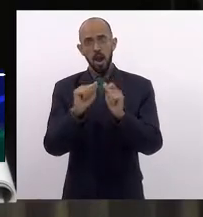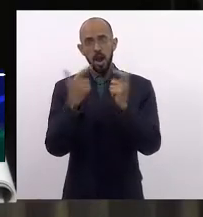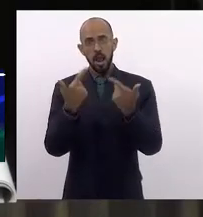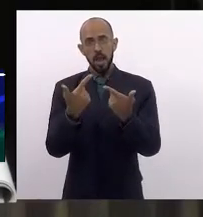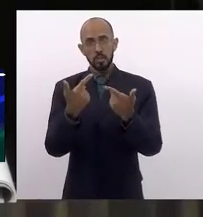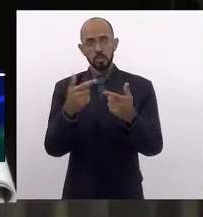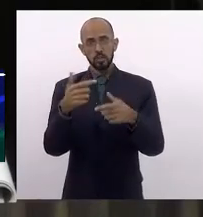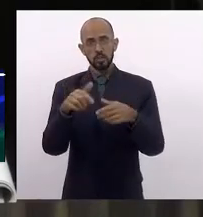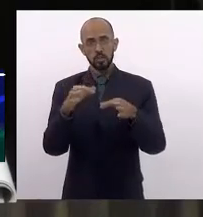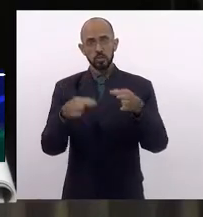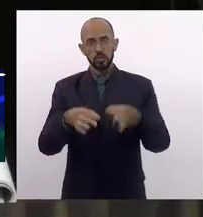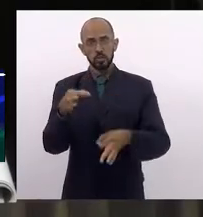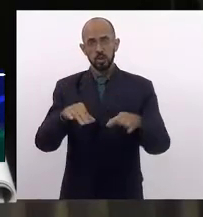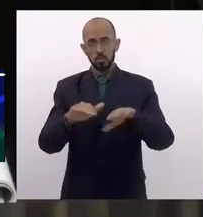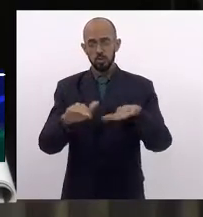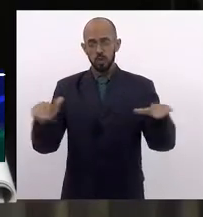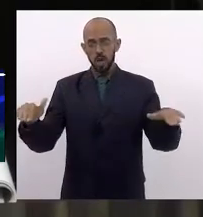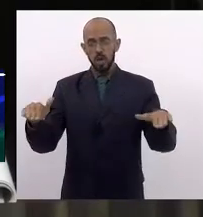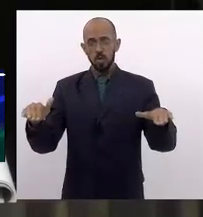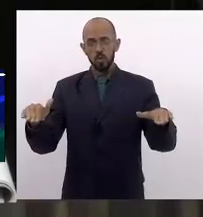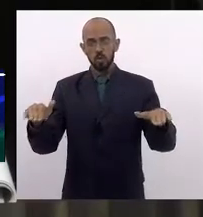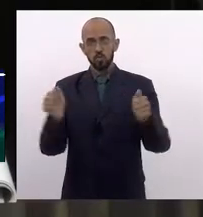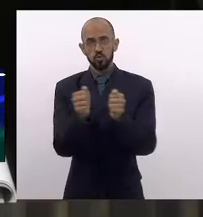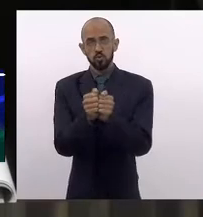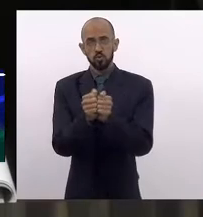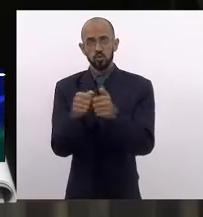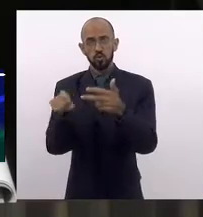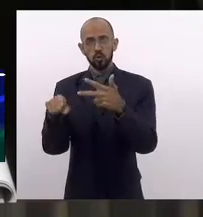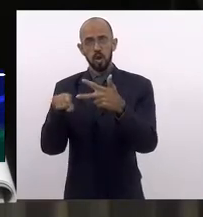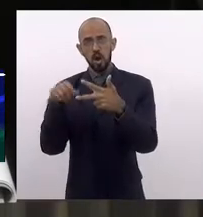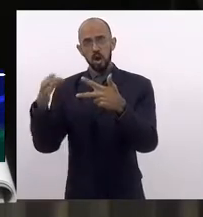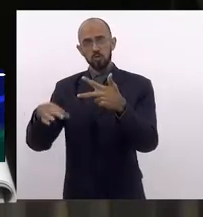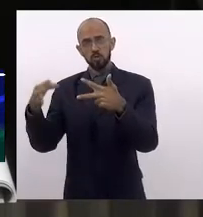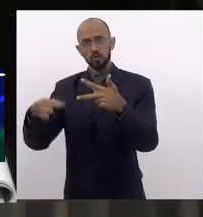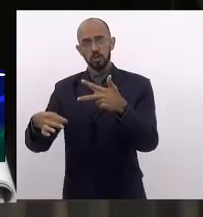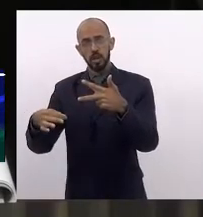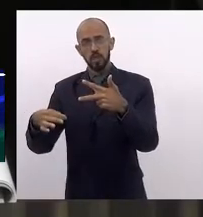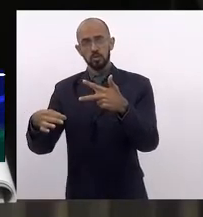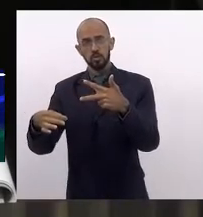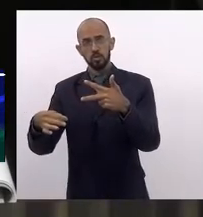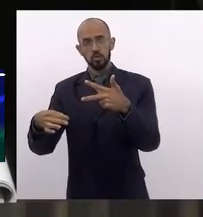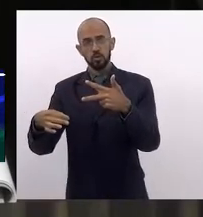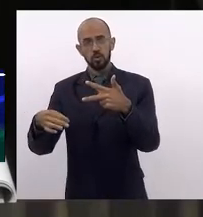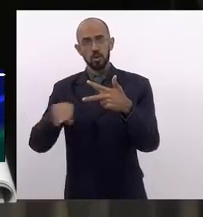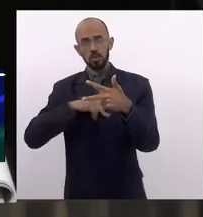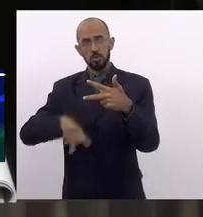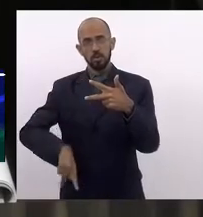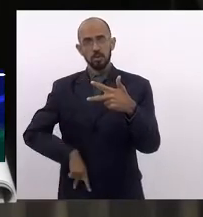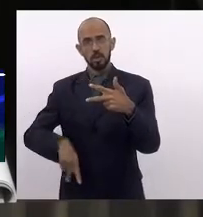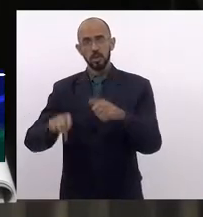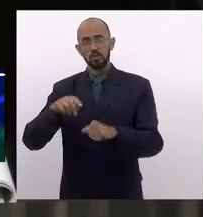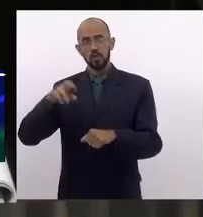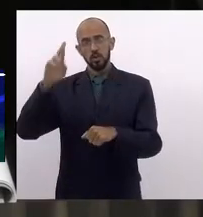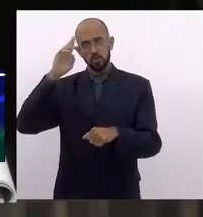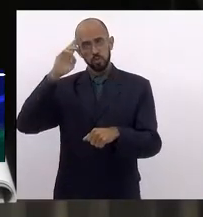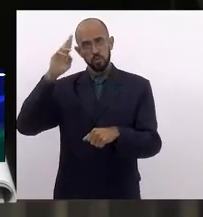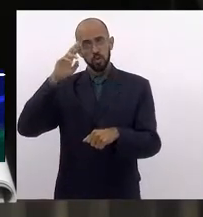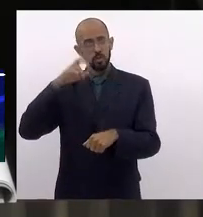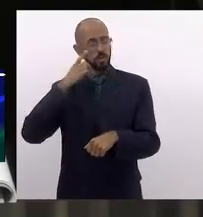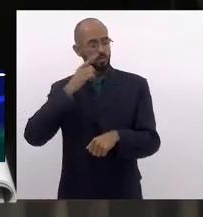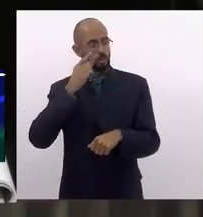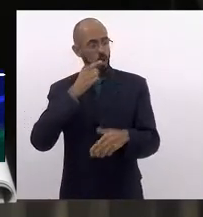tribunal misto junto junto ao tribunal de justiça e quem presidiu esse trabalho conjunto formado Deputado